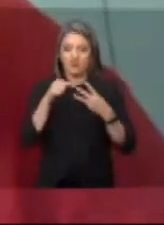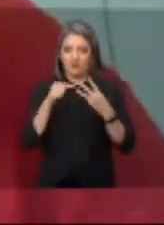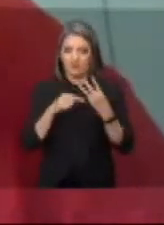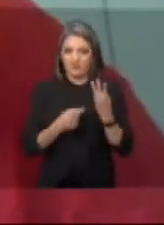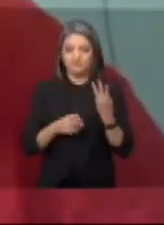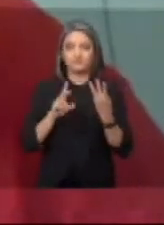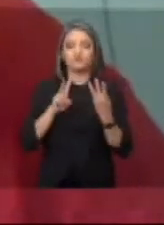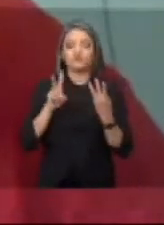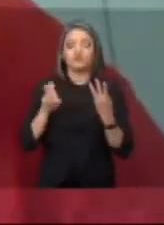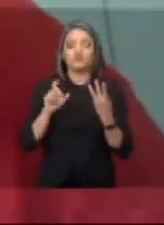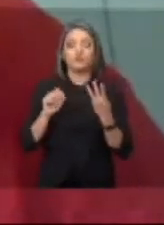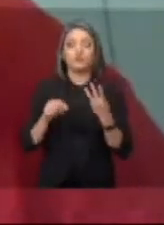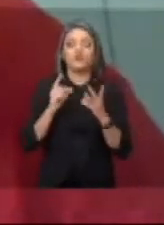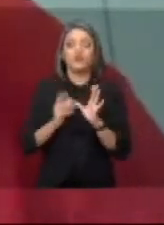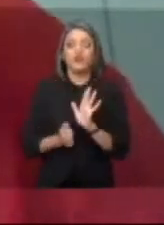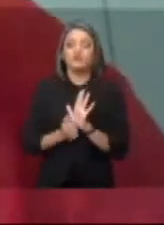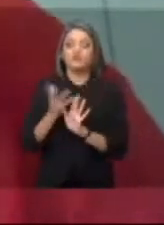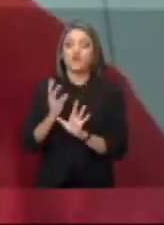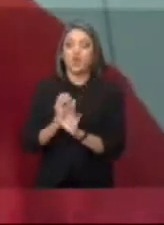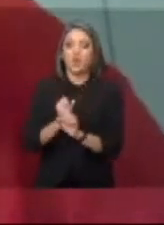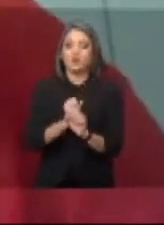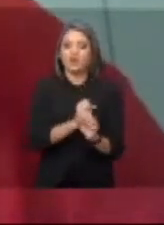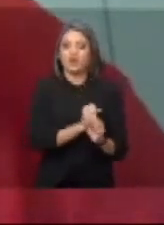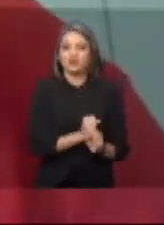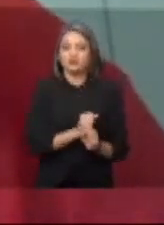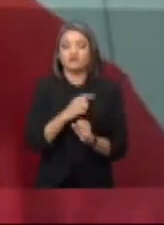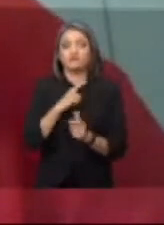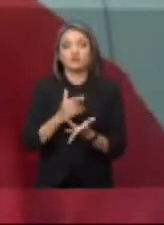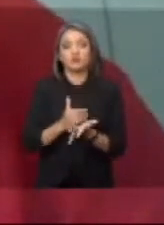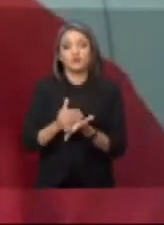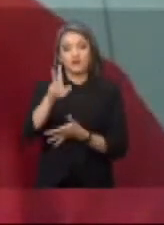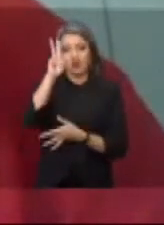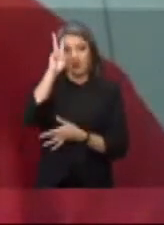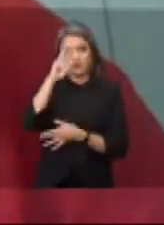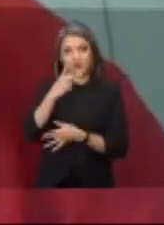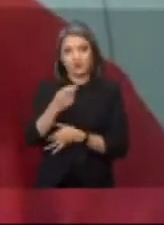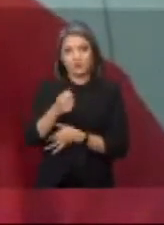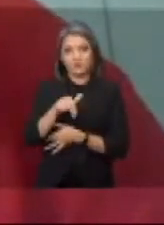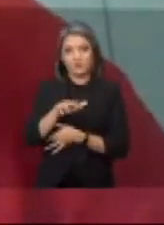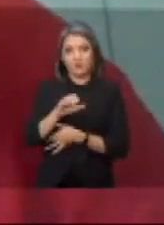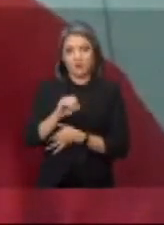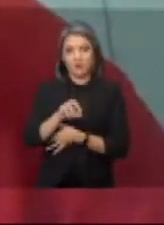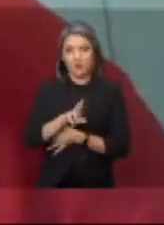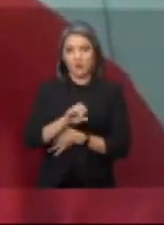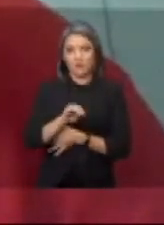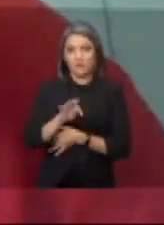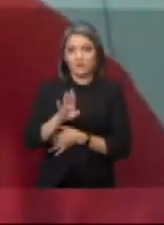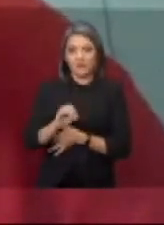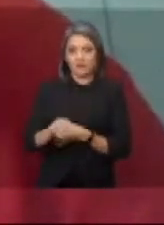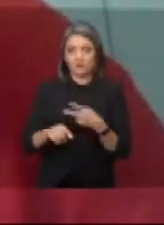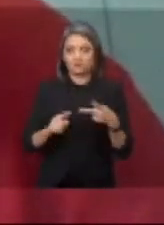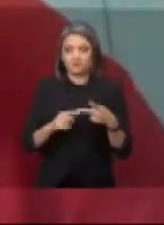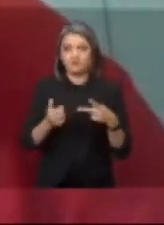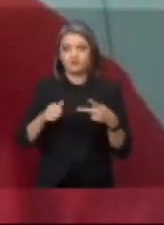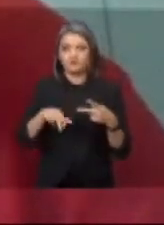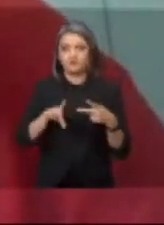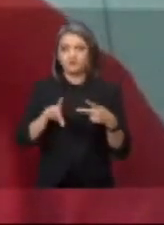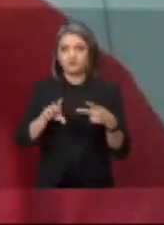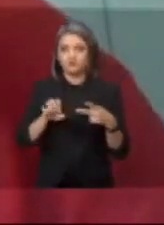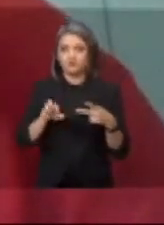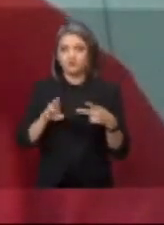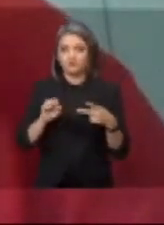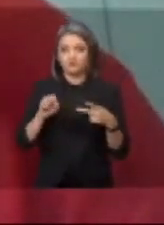contagem. E eu gostaria de começar lembrando do Paulo Roberto de Oliveira, Anderson de Oliveira